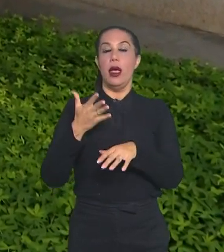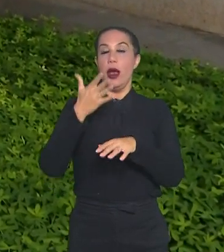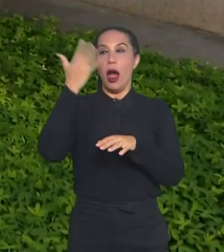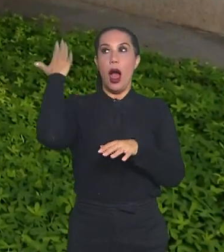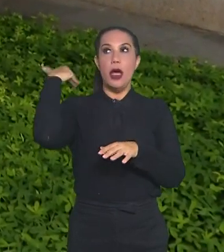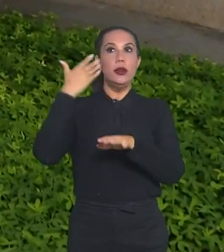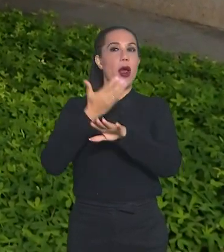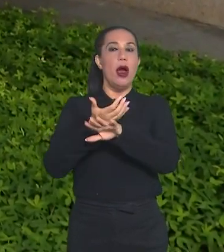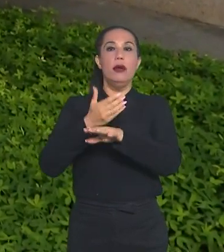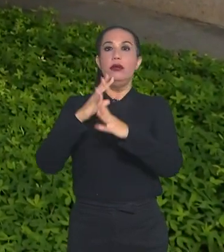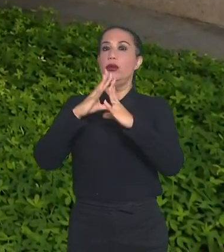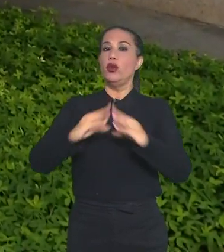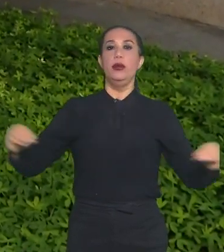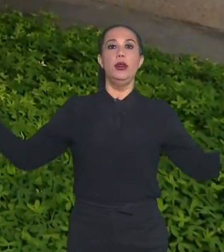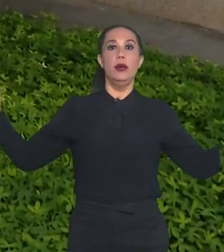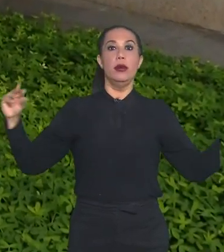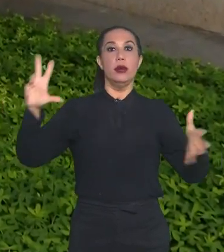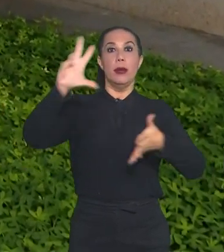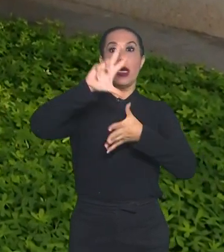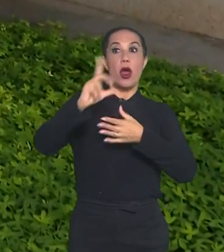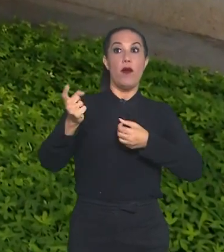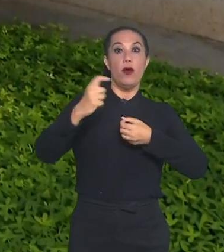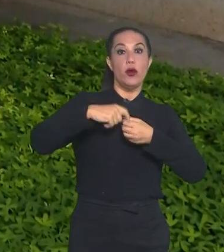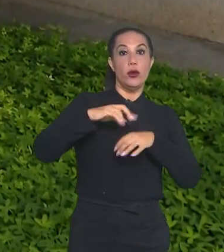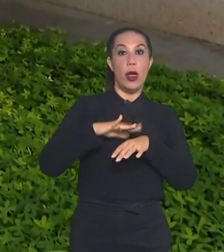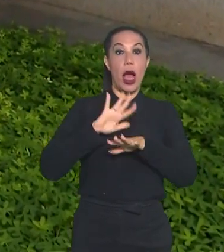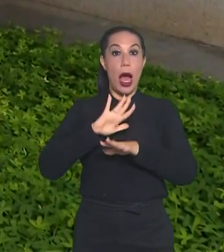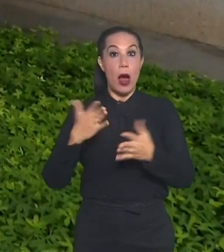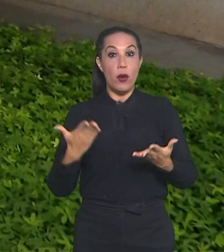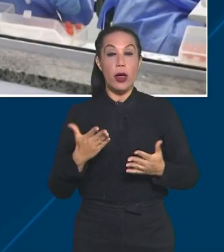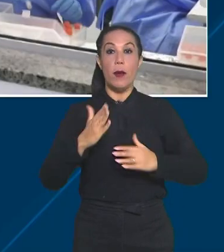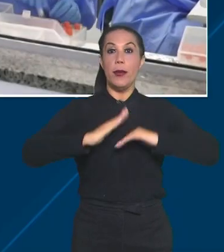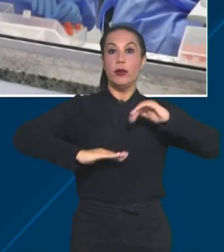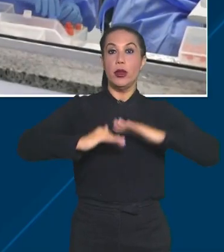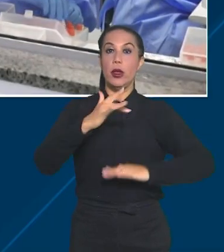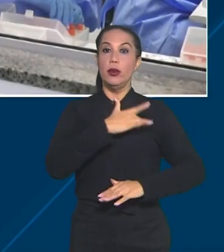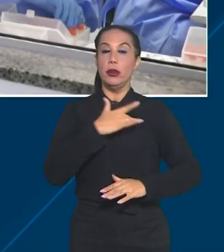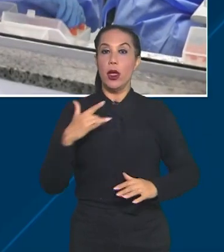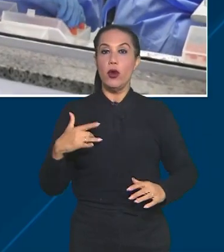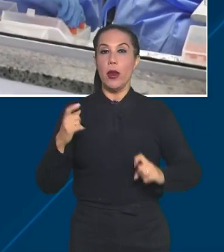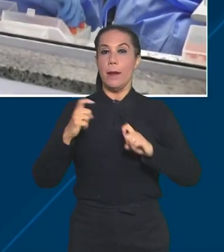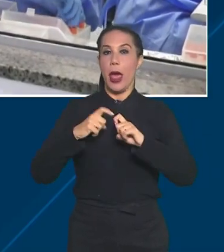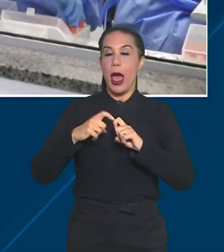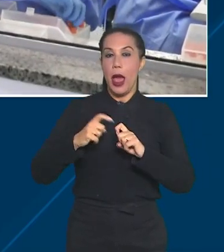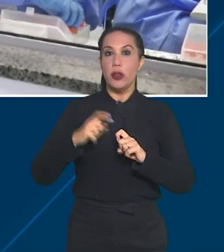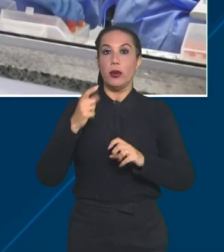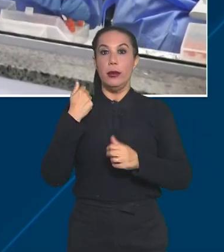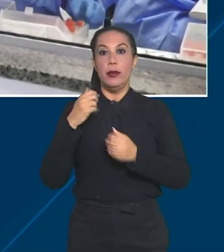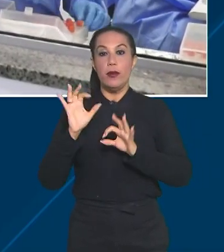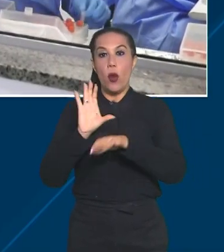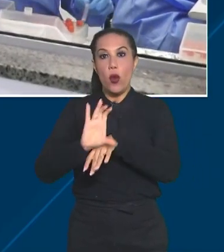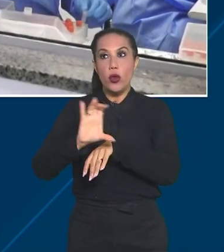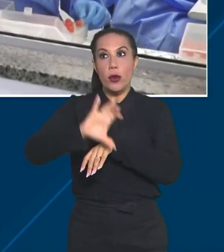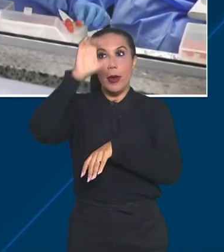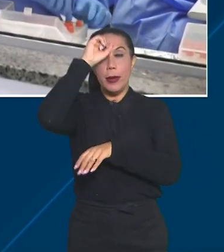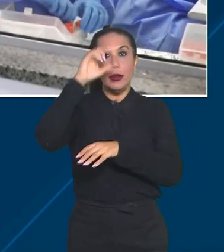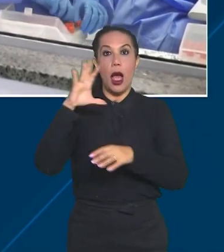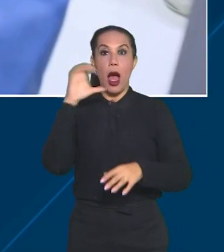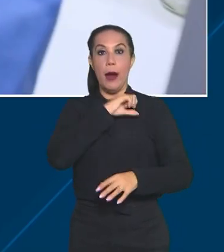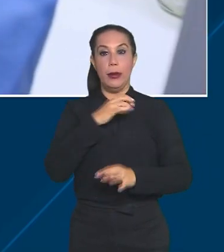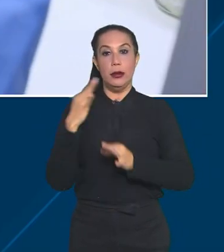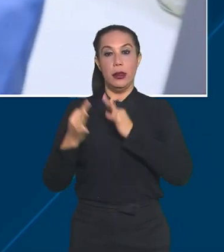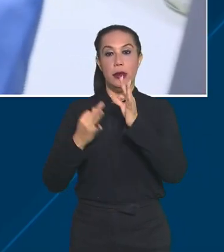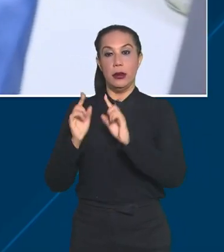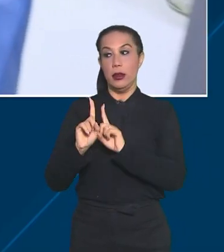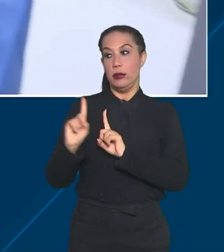América Latina. Com isso, os profissionais de saúde vão ser preparados e vão conseguir diagnosticar mais rapidamente os casos para tratar e isolar